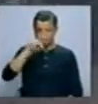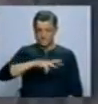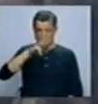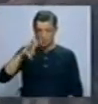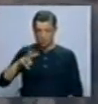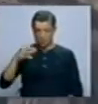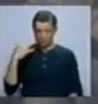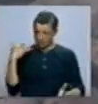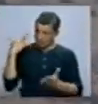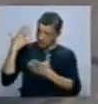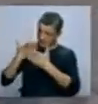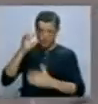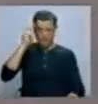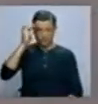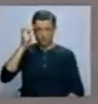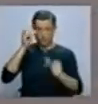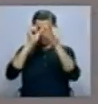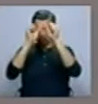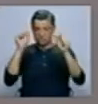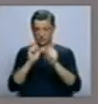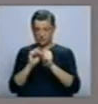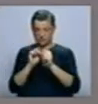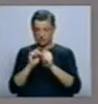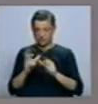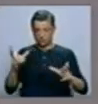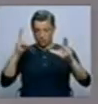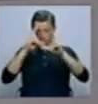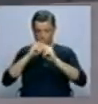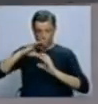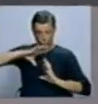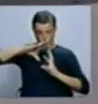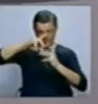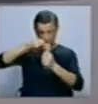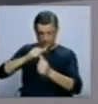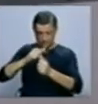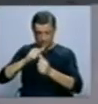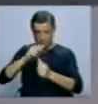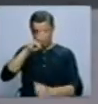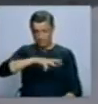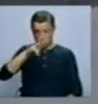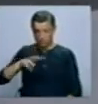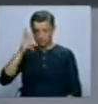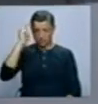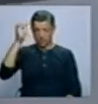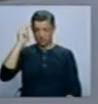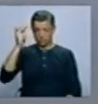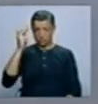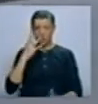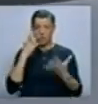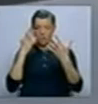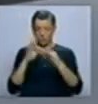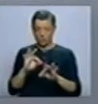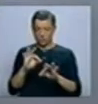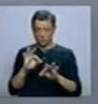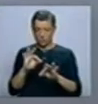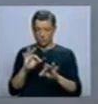Ora, nós sabemos que quando os sistemas planetários são novos, quando falamos novos são alguns milhões de anos, é normal nós encontrarmos poeira